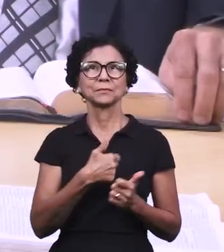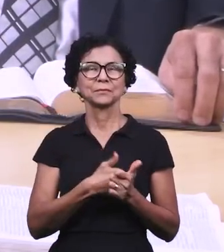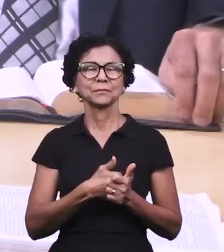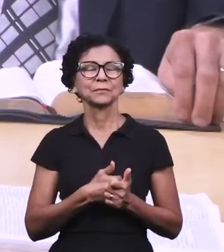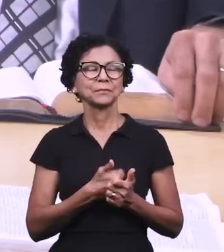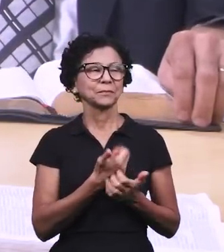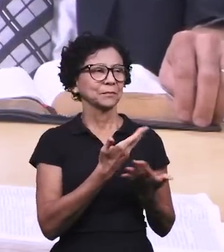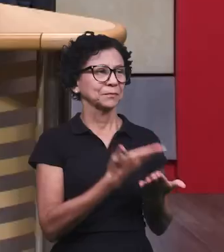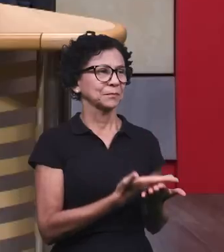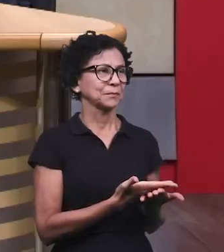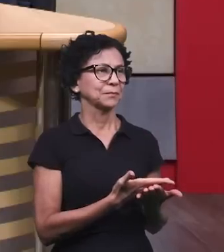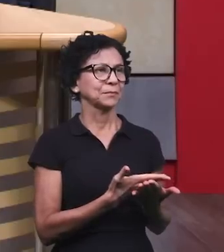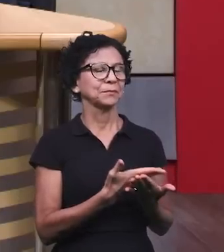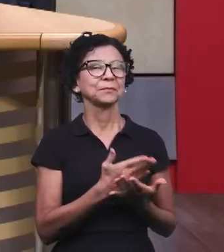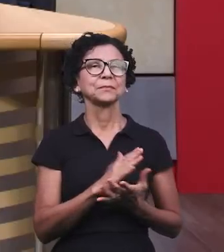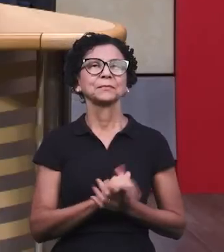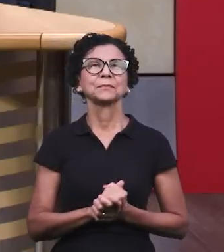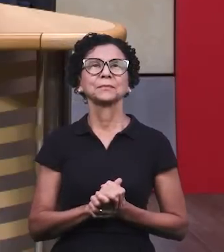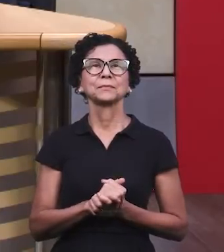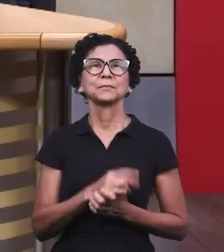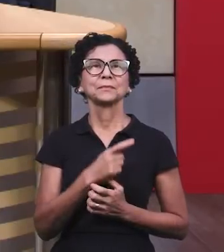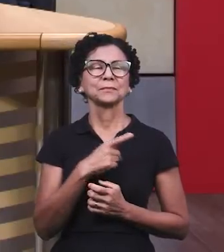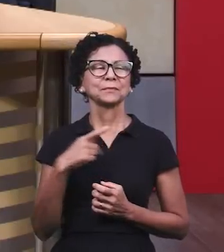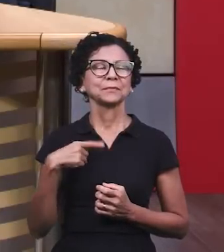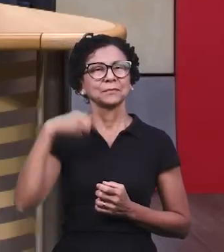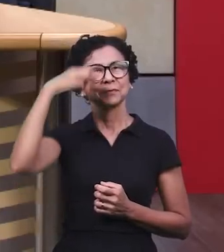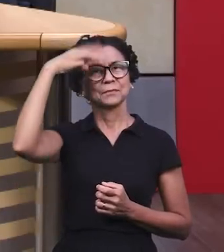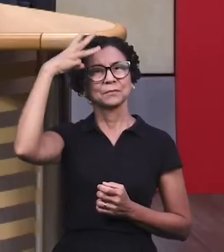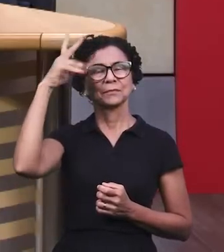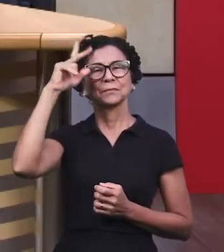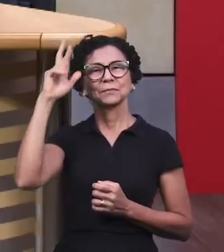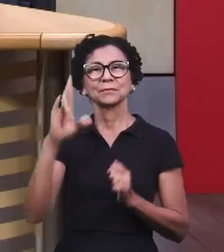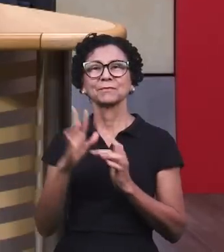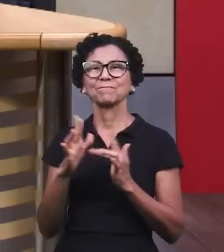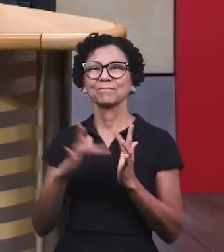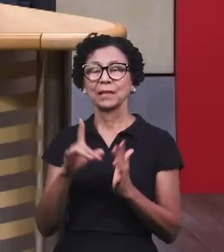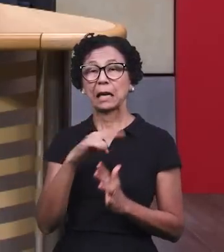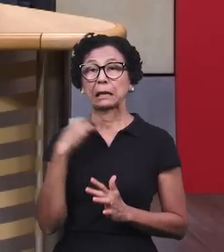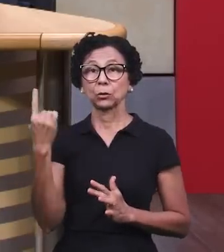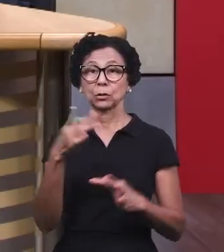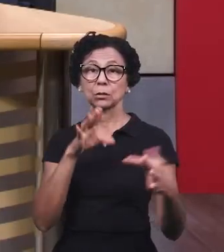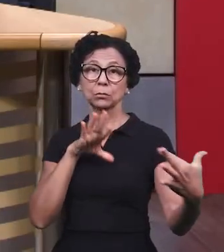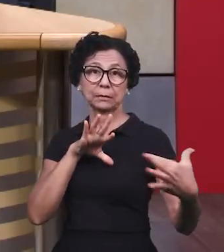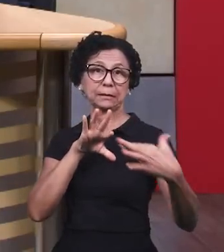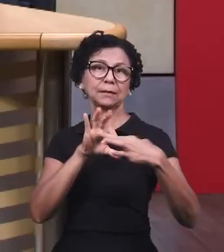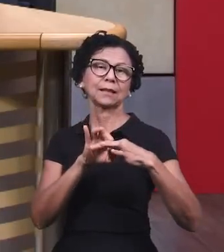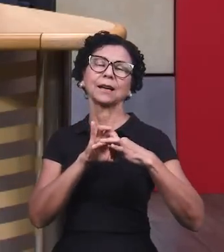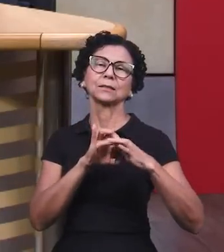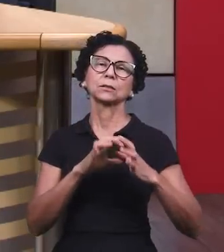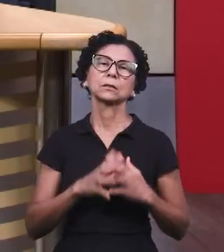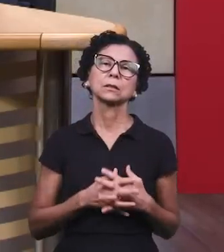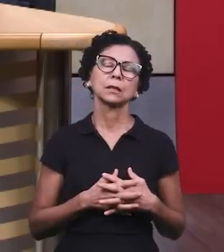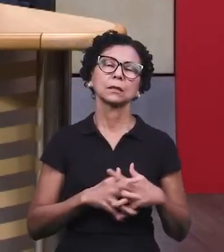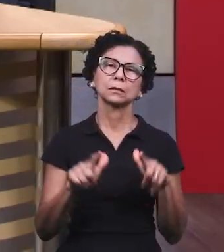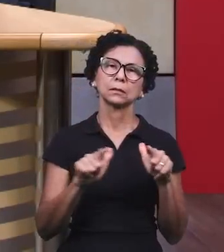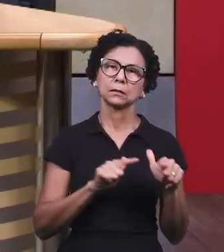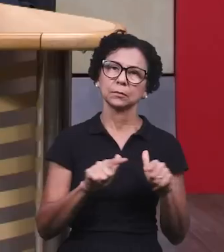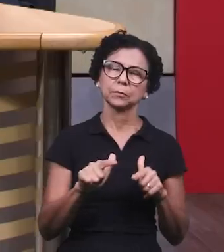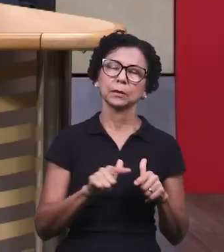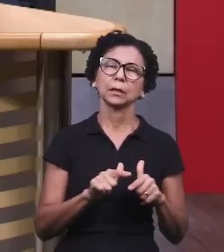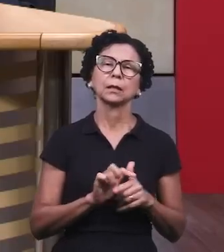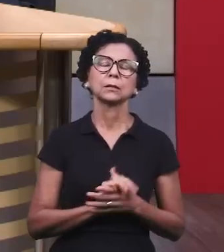aqui. Pastor Alexandre. Pastor Amadeu, Fábio, os demais participantes, que estão conosco nesse